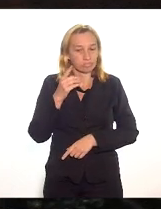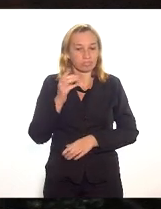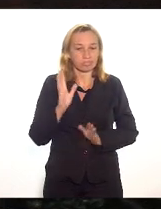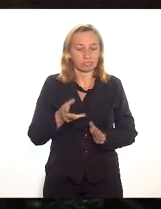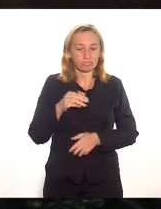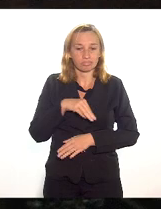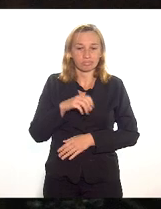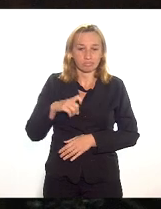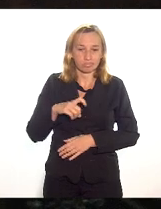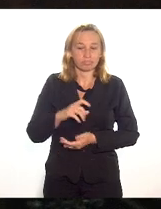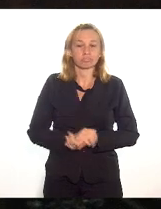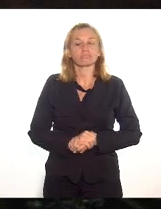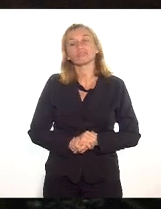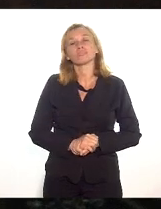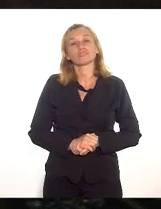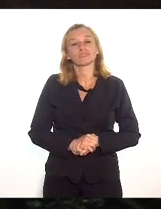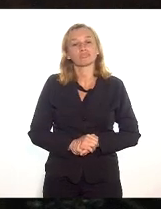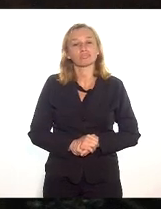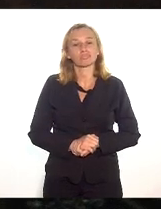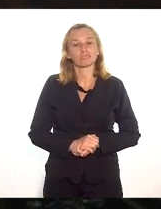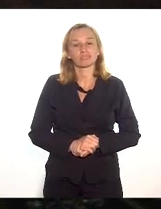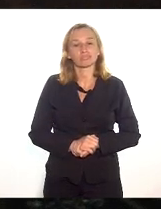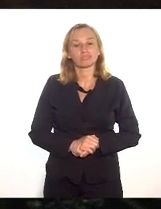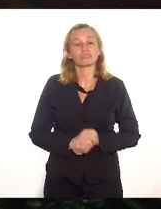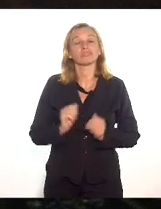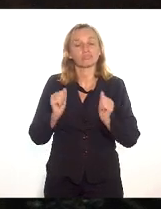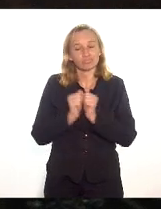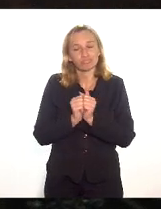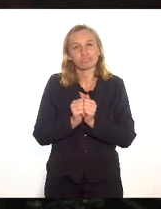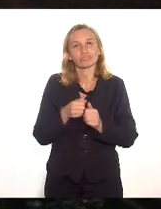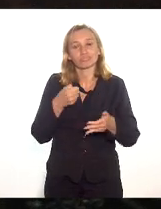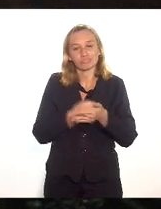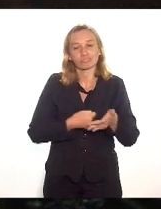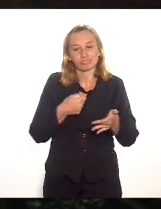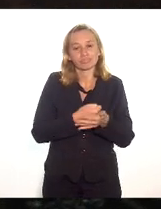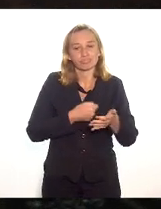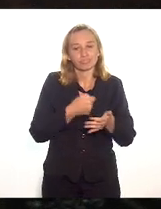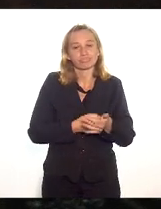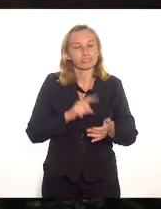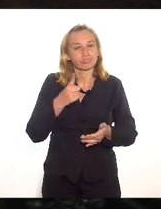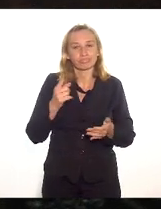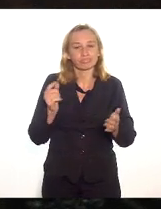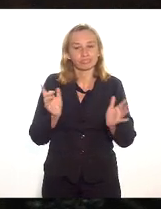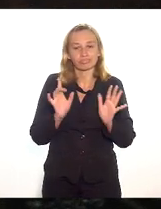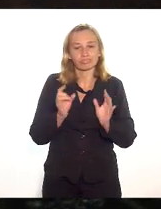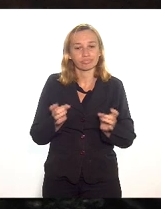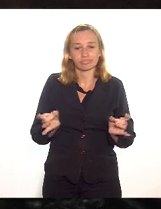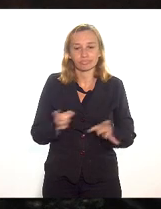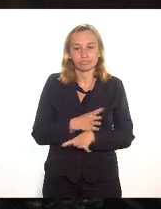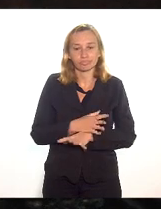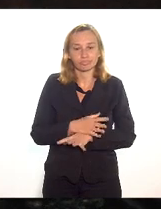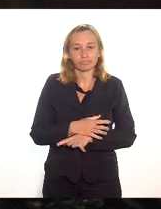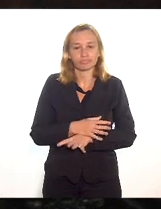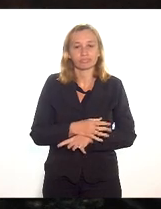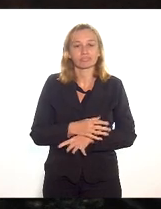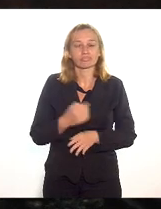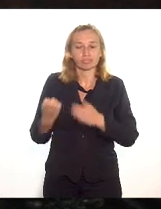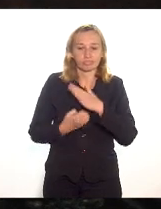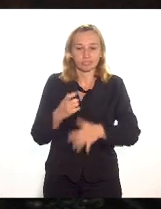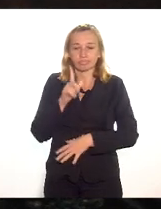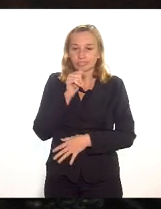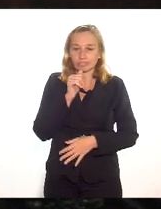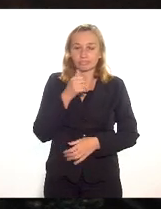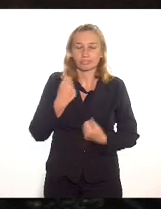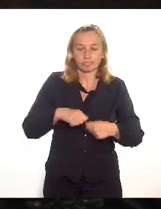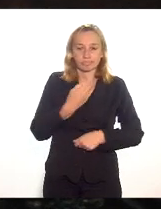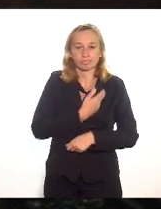nesse momento, a sessão, o deputado Max Lemos, por estar junto nessa luta que não acabou. E a SEDAI tem que ser pública,